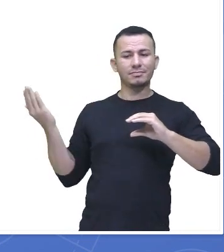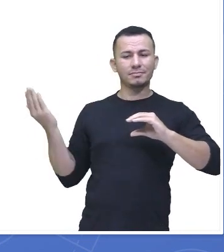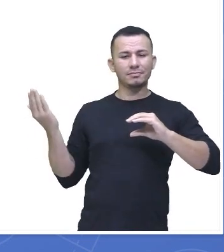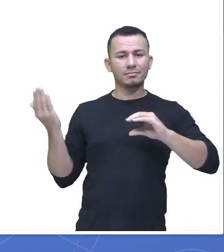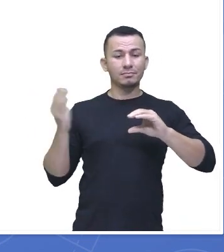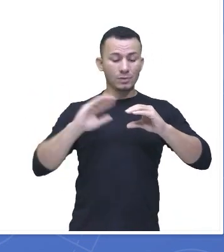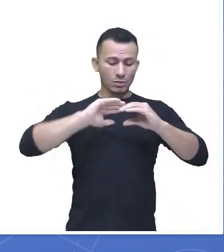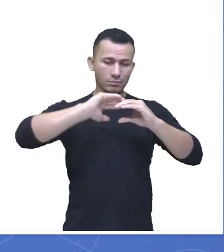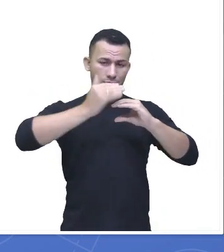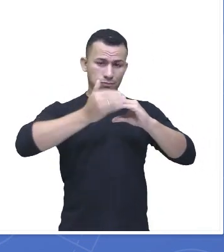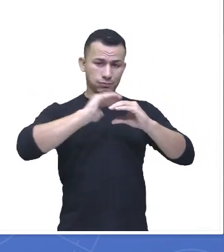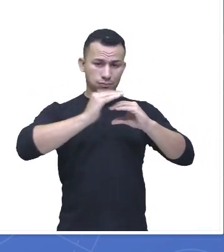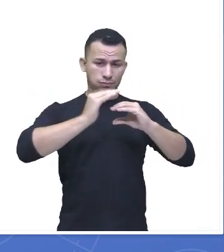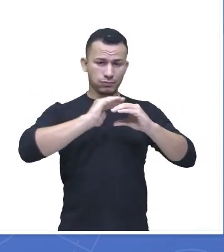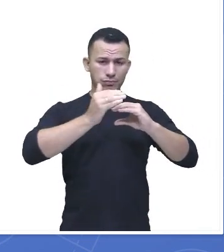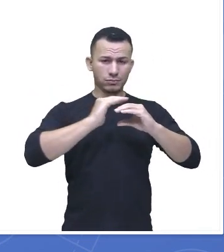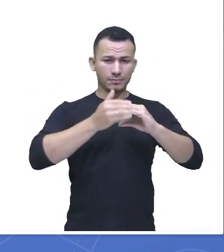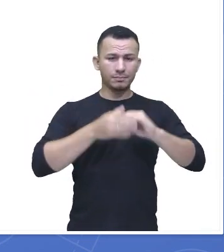tá bom?